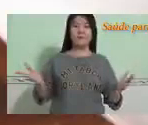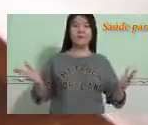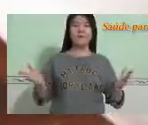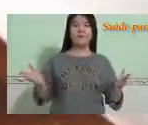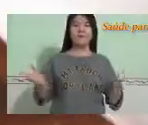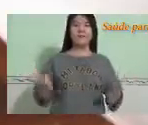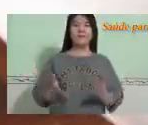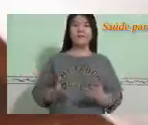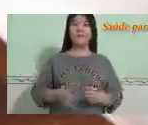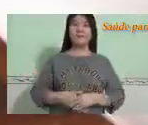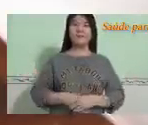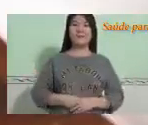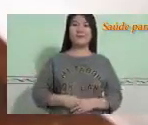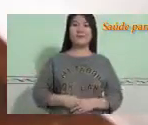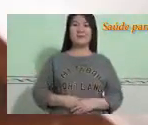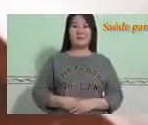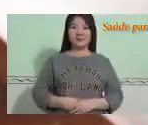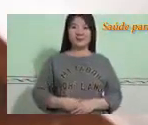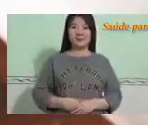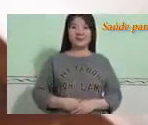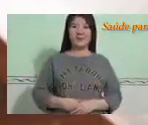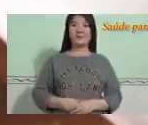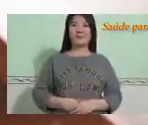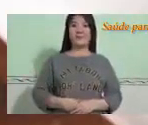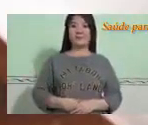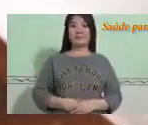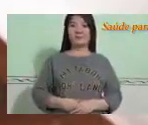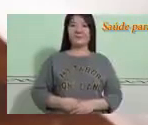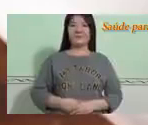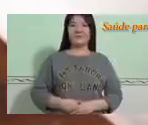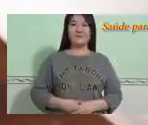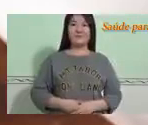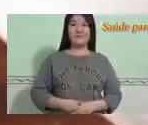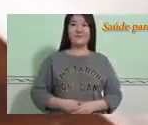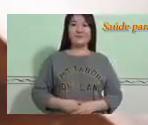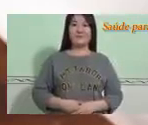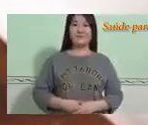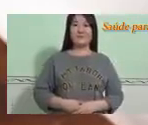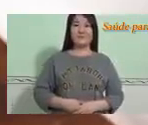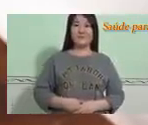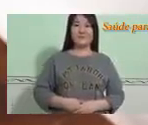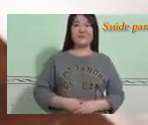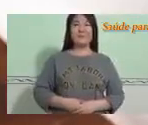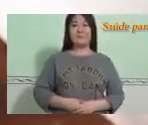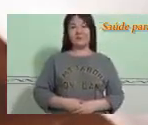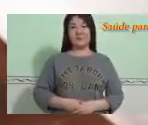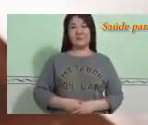Veja qual a quantidade recomendada de espirulina para ter outros benefícios. BNEF e acento